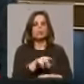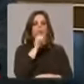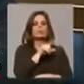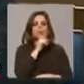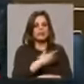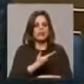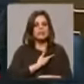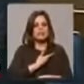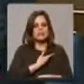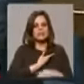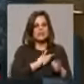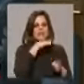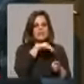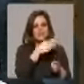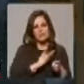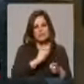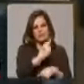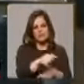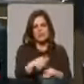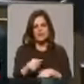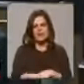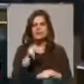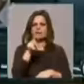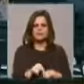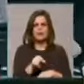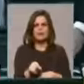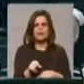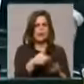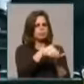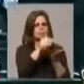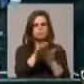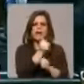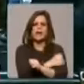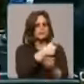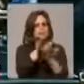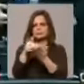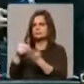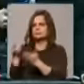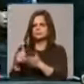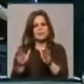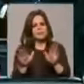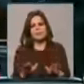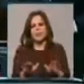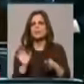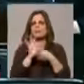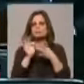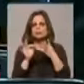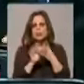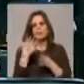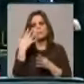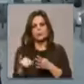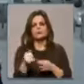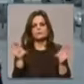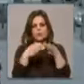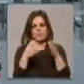endividadas e diminuir os despejos que não param de acontecer. Os pormenores só no próximo Conselho de Ministros. O desemprego,